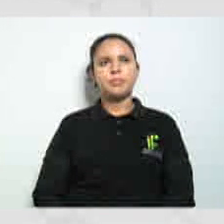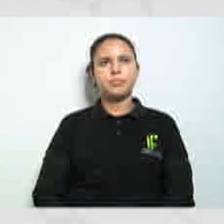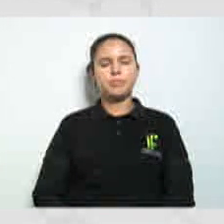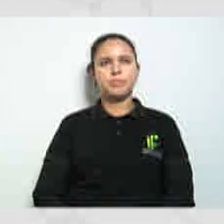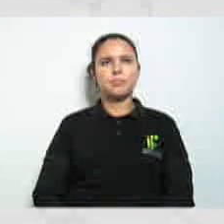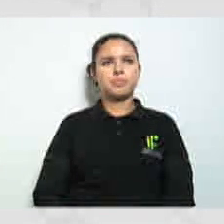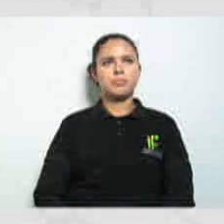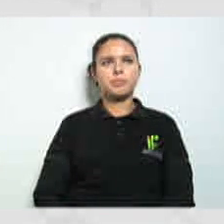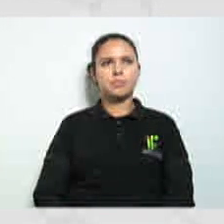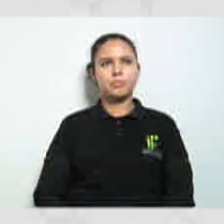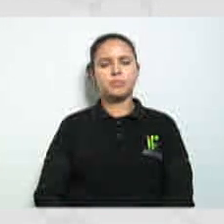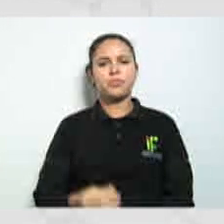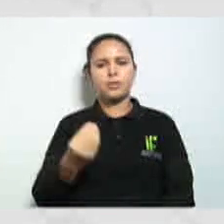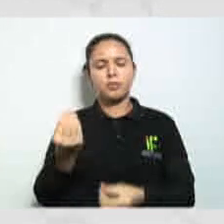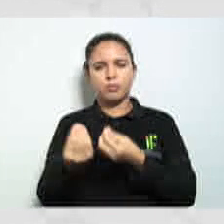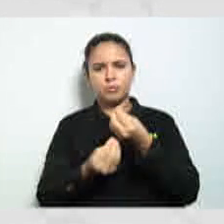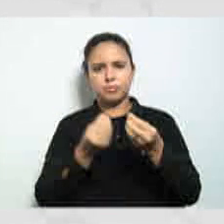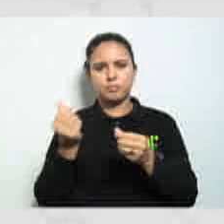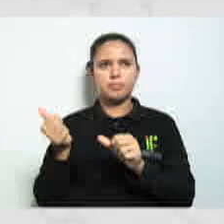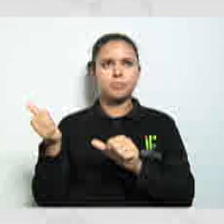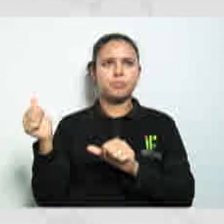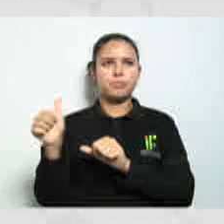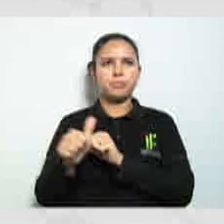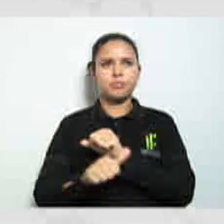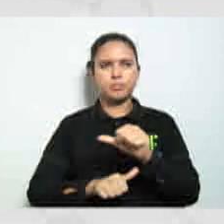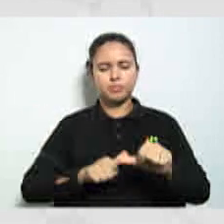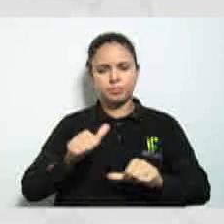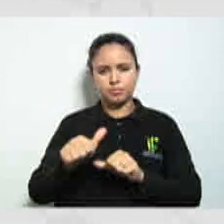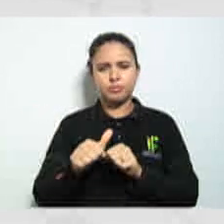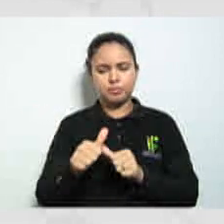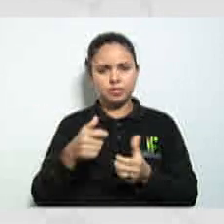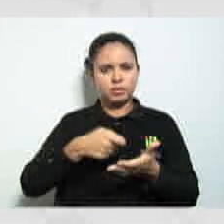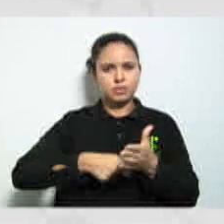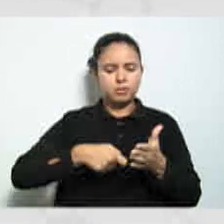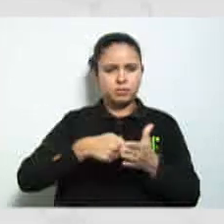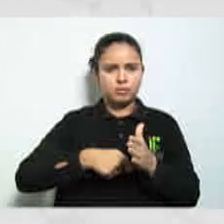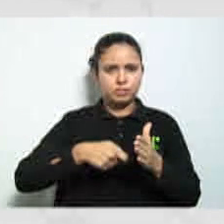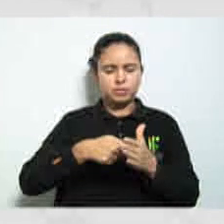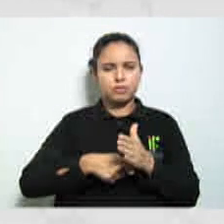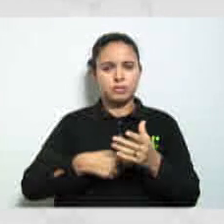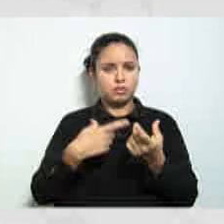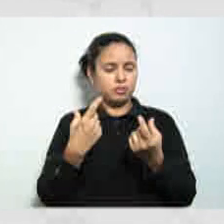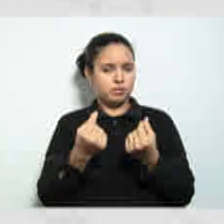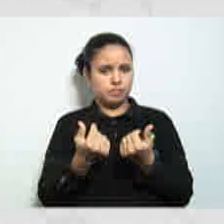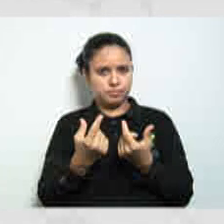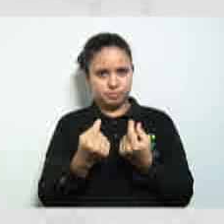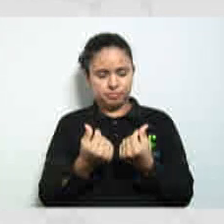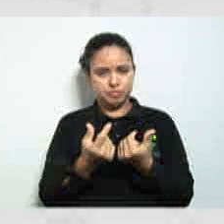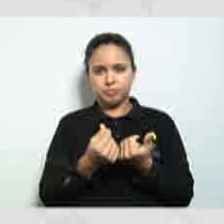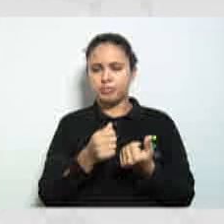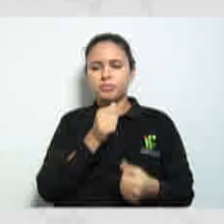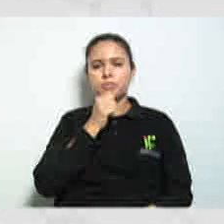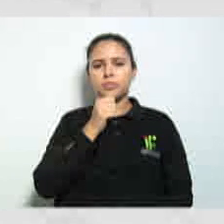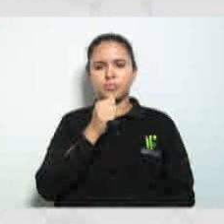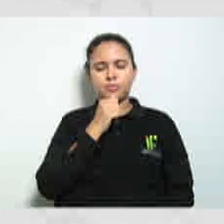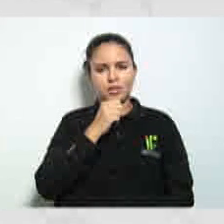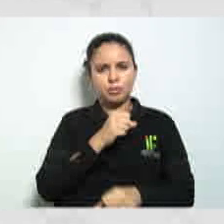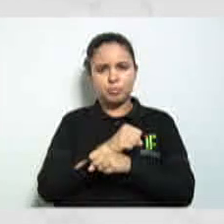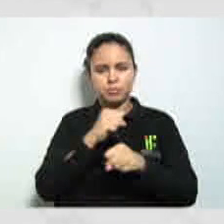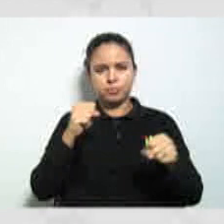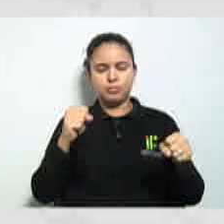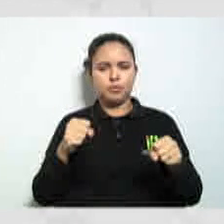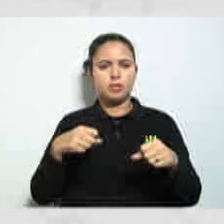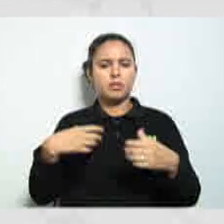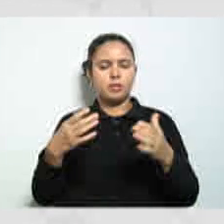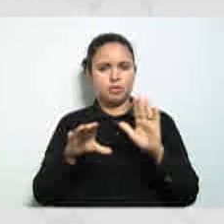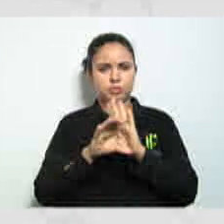Como que eu vou converter obrigação em dinheiro, né? Não tem como. Então, esse conceito